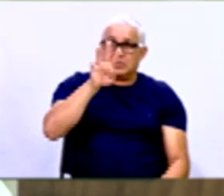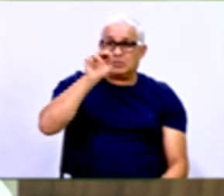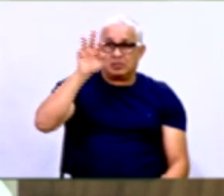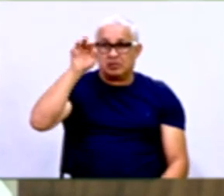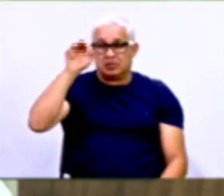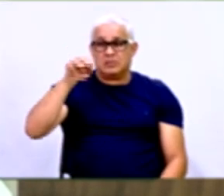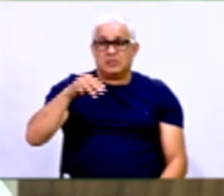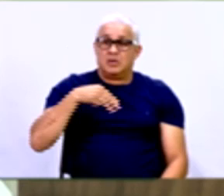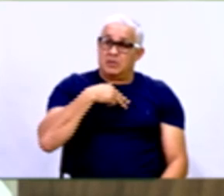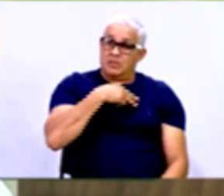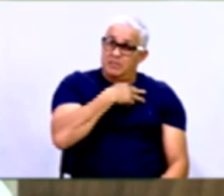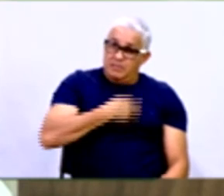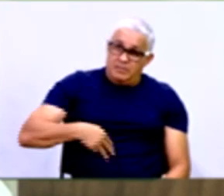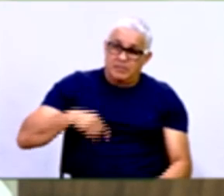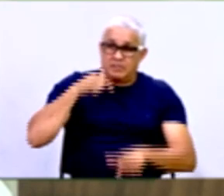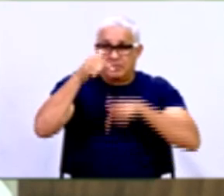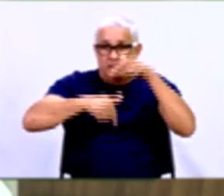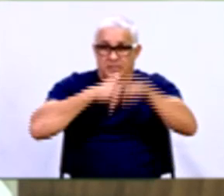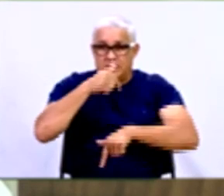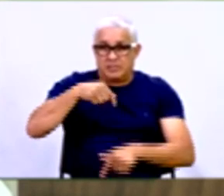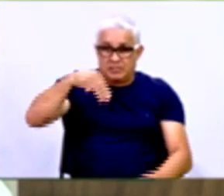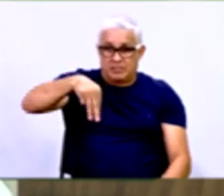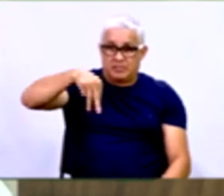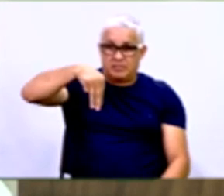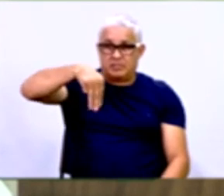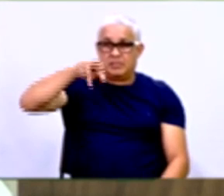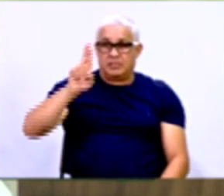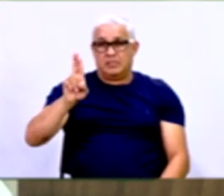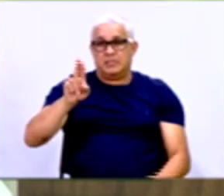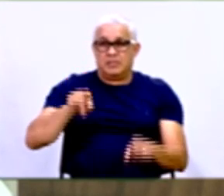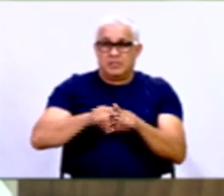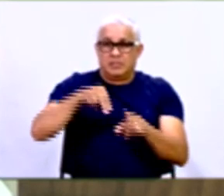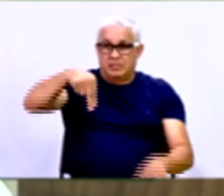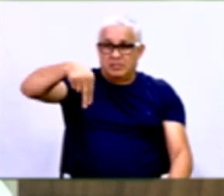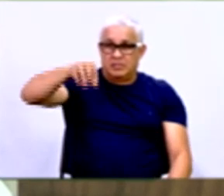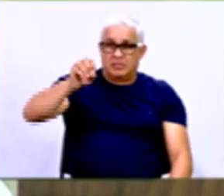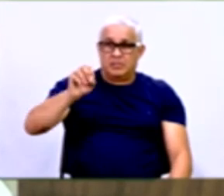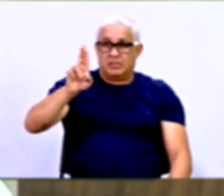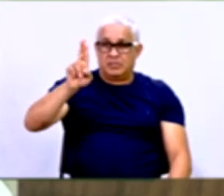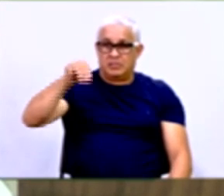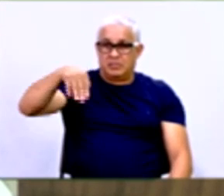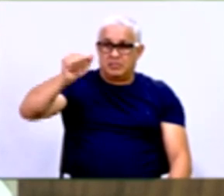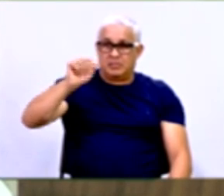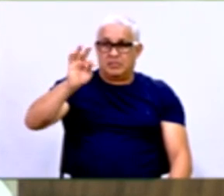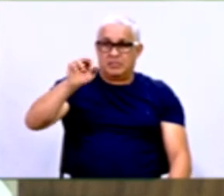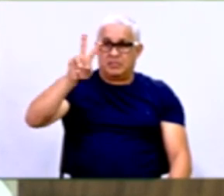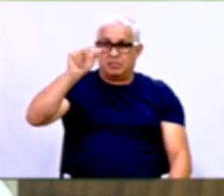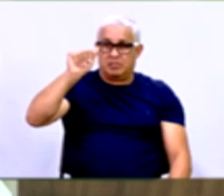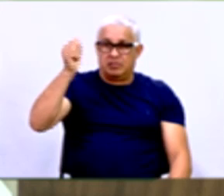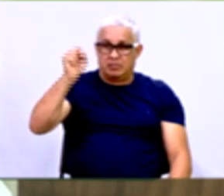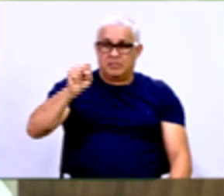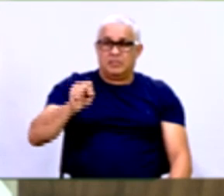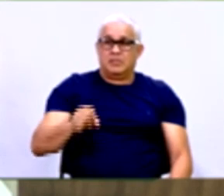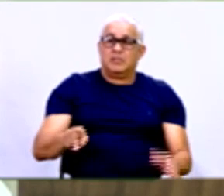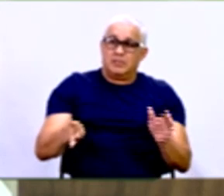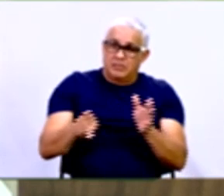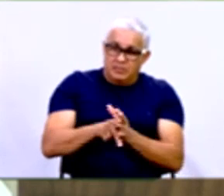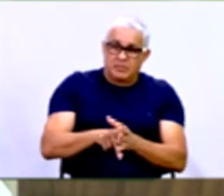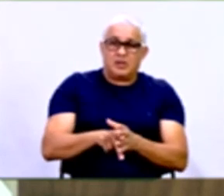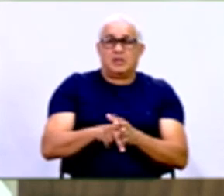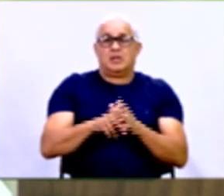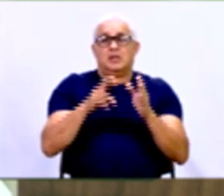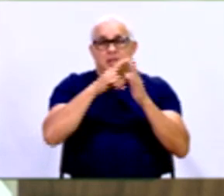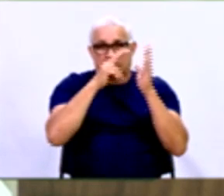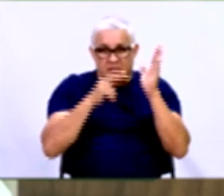Trabalho, nas NRs, que são as normativas regulamentares que regulamentam a segurança